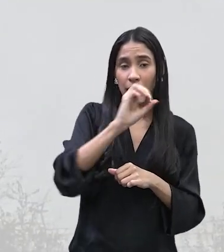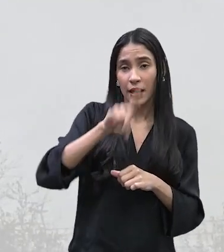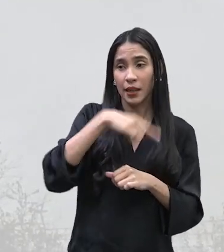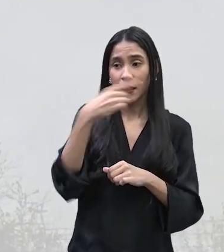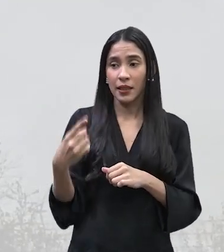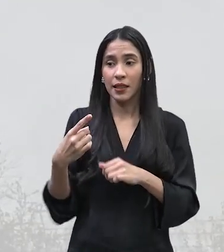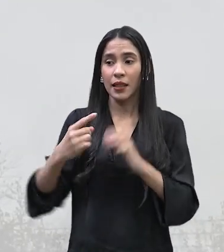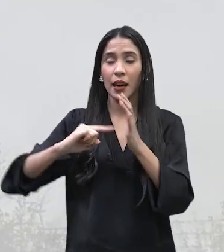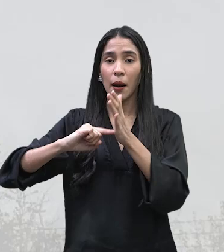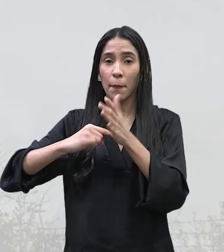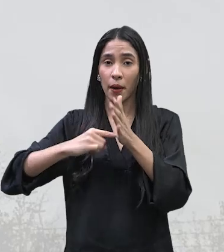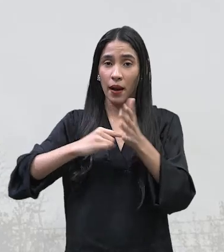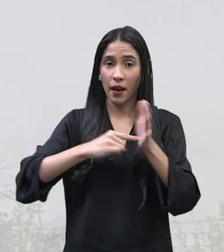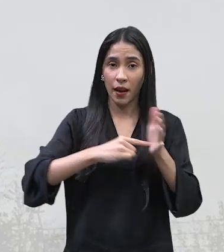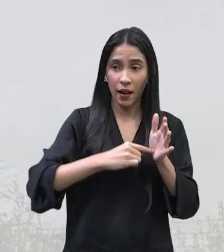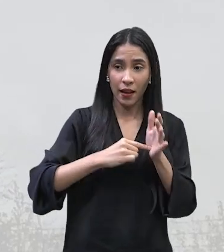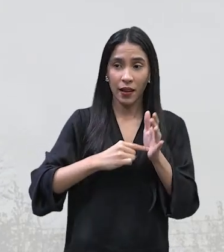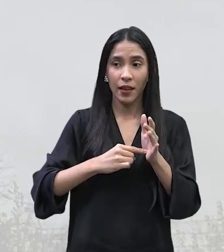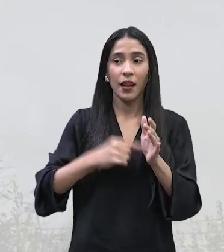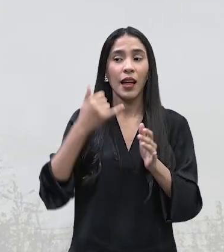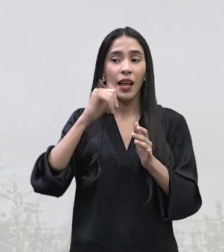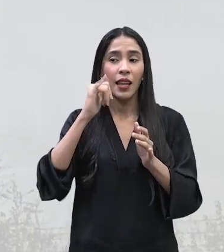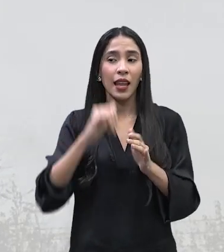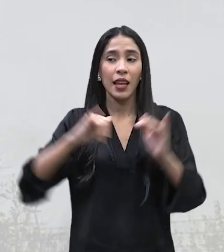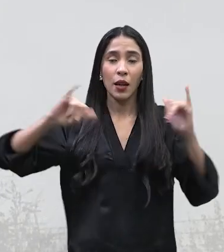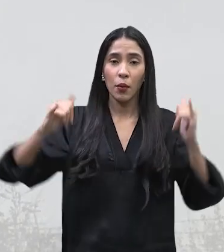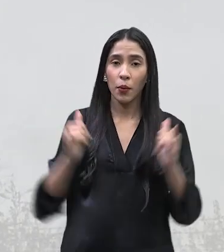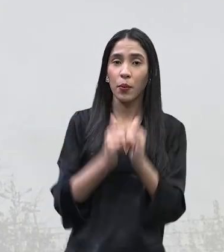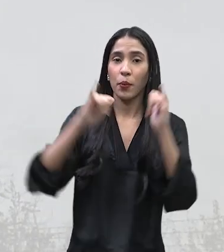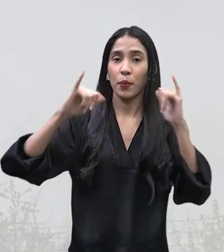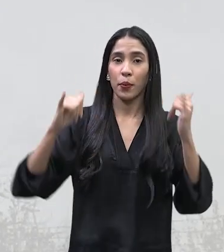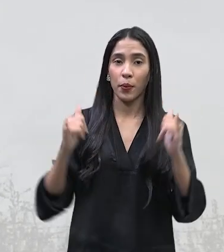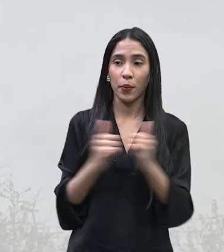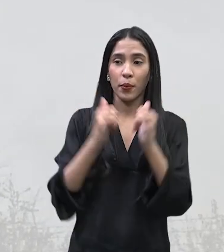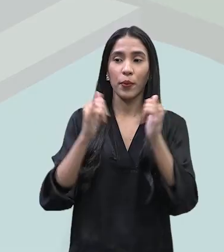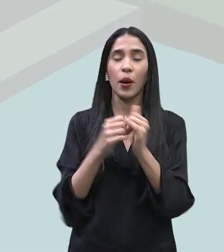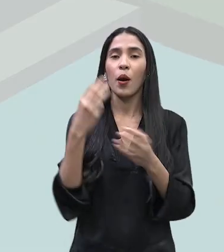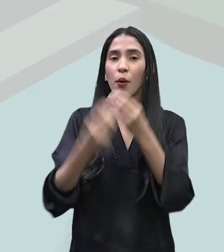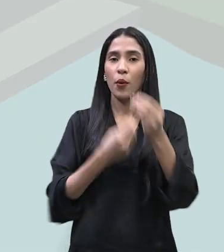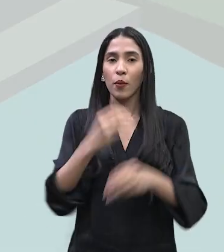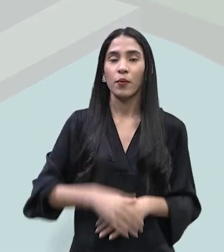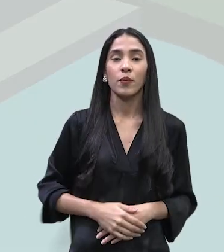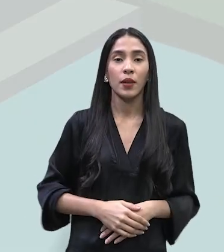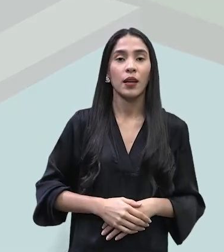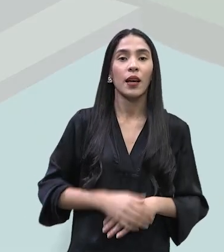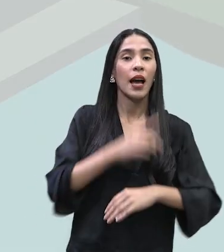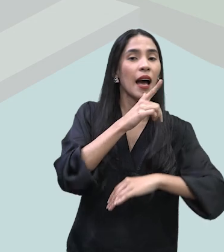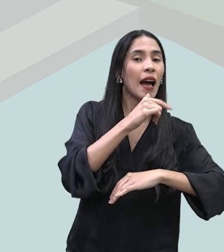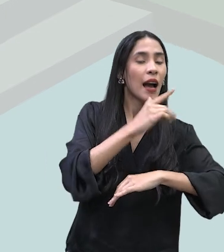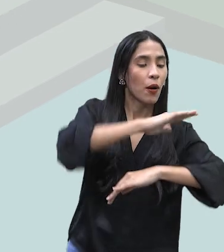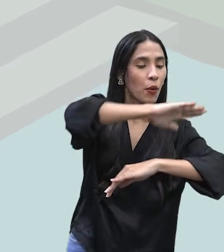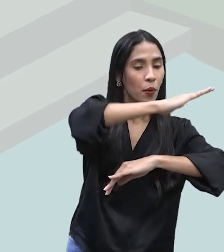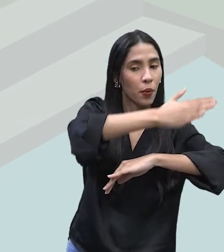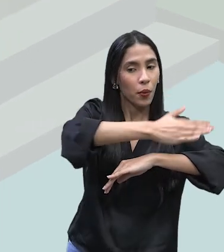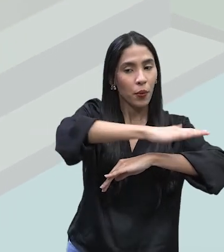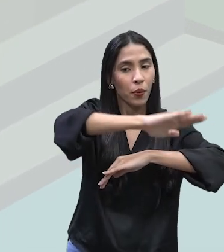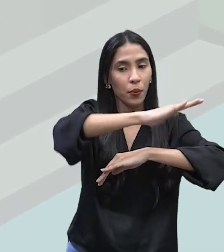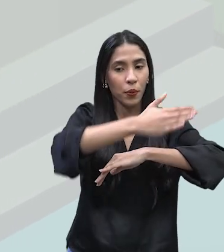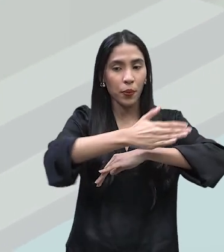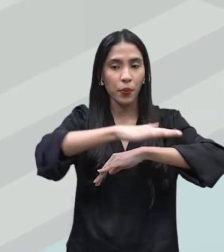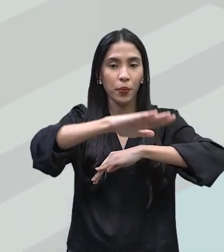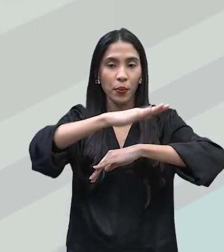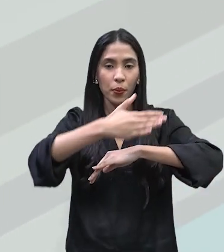energia elétrica em uma usina hidrelétrica ocorre da seguinte maneira. A água do rio é represada